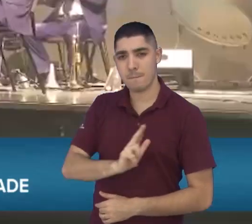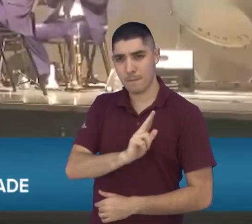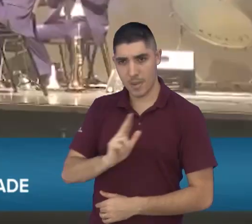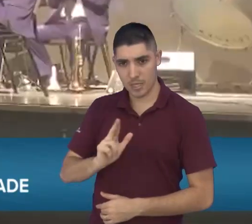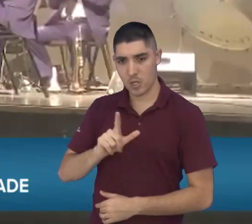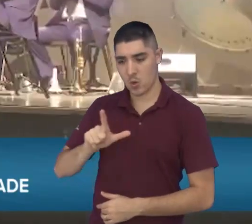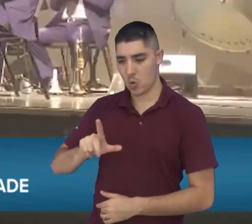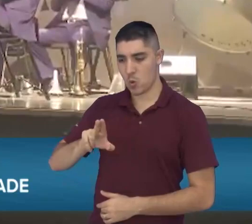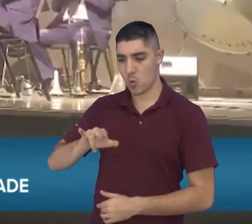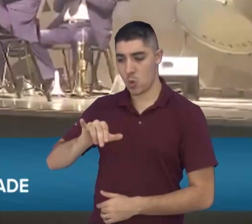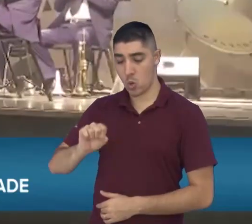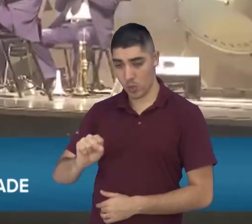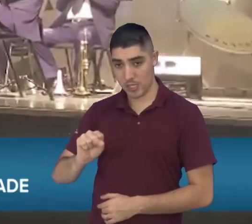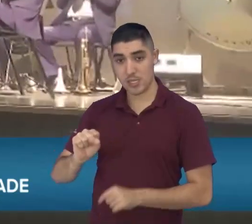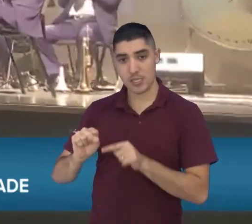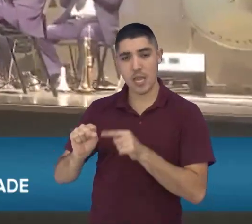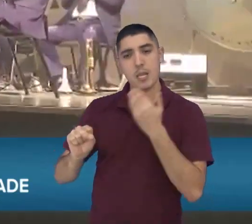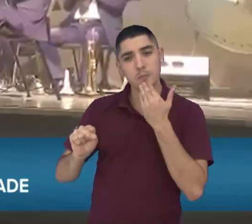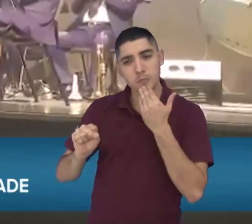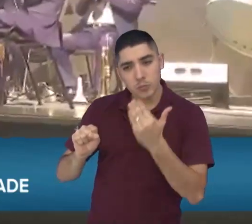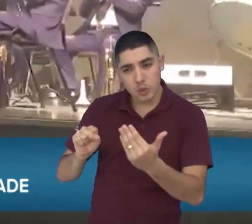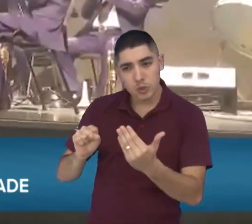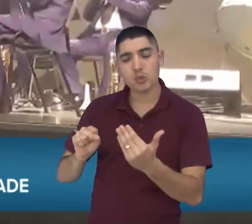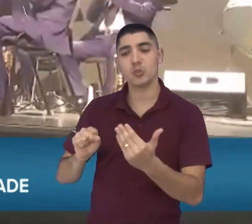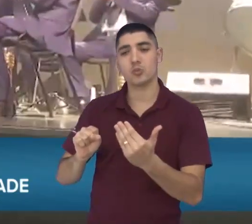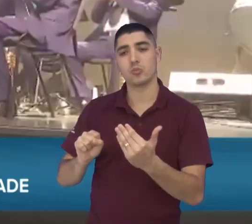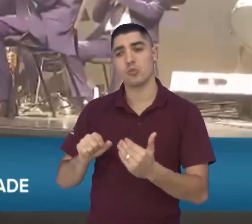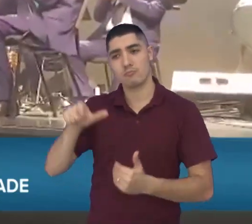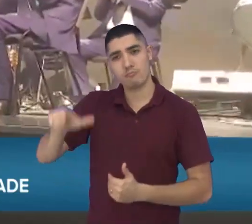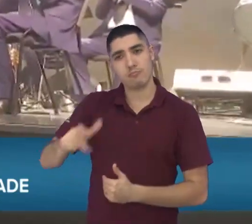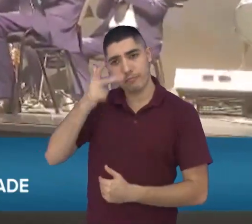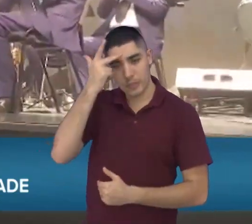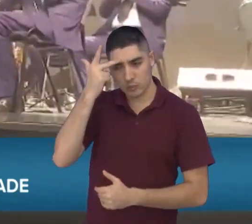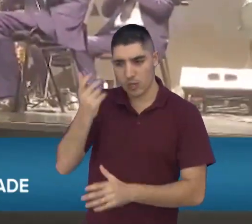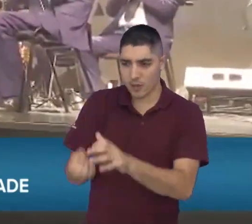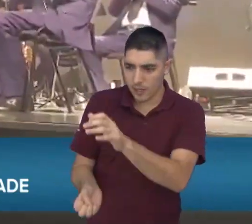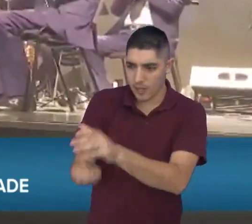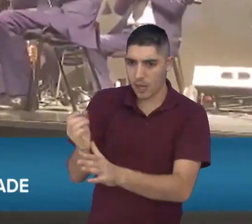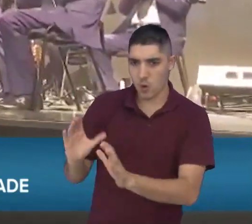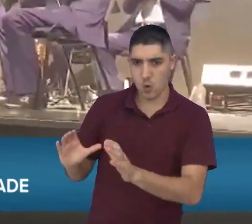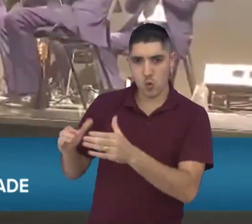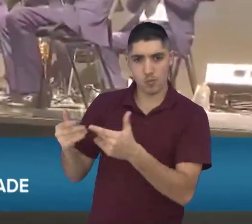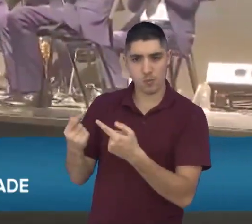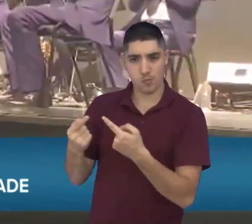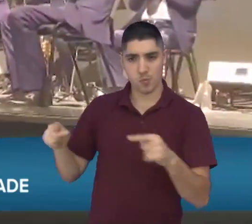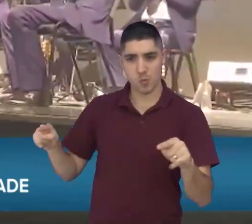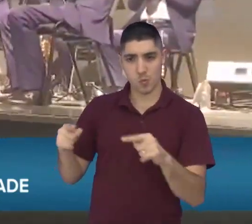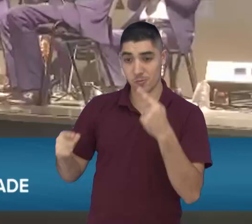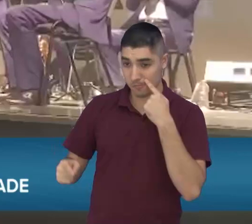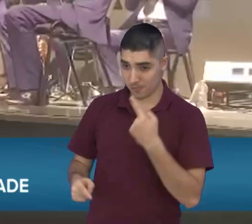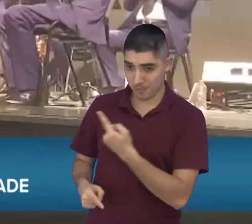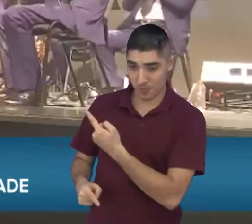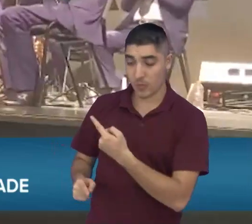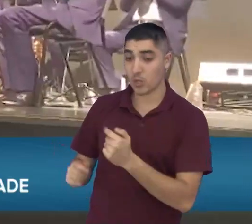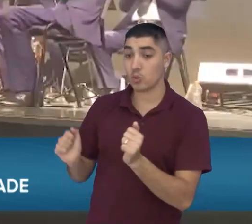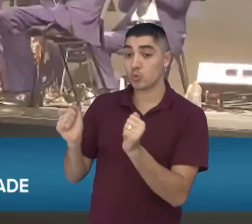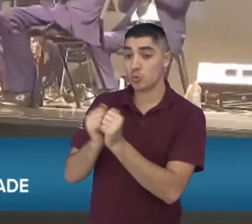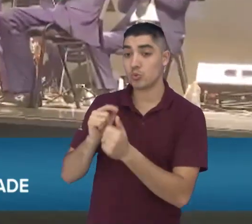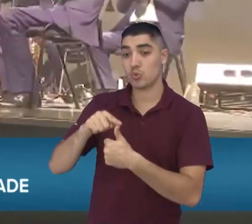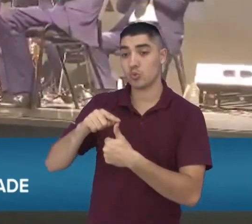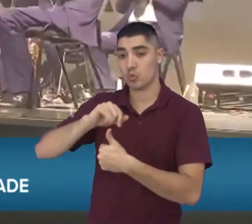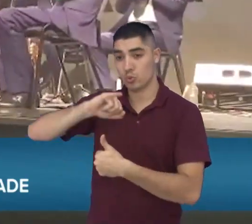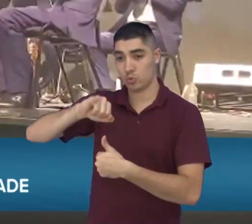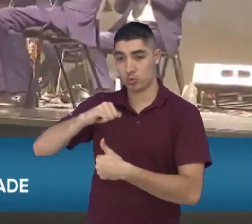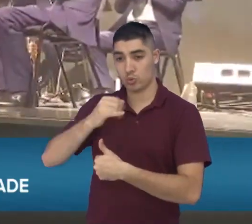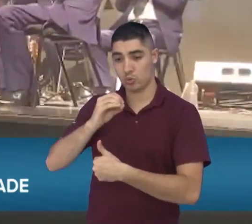Gonzaga, ele pediu uma banda para o João Pistão, que é o fundador, né, da banda Santana, é o João Pereira Leite, conhecido